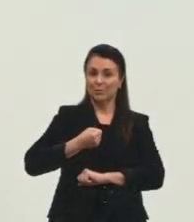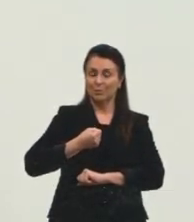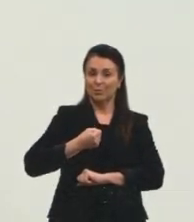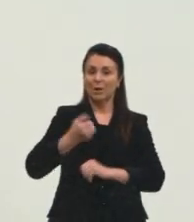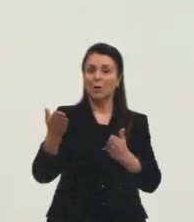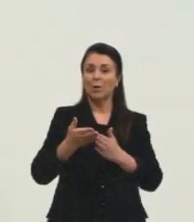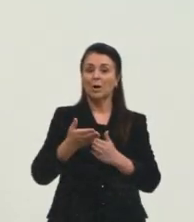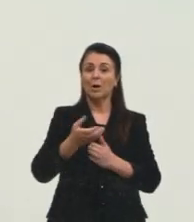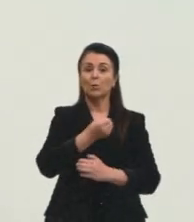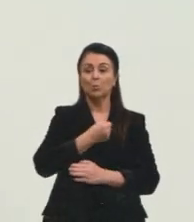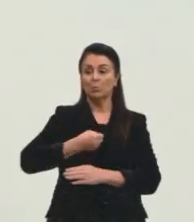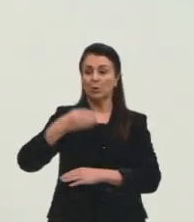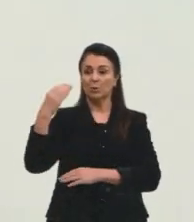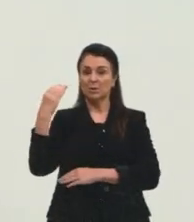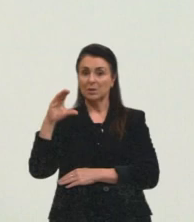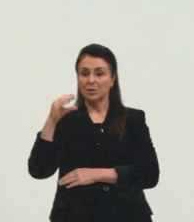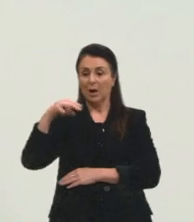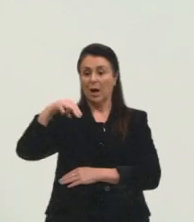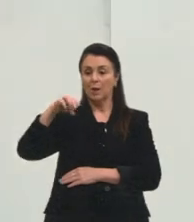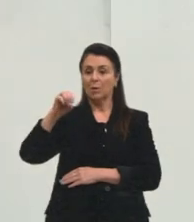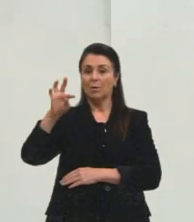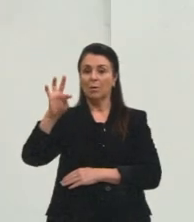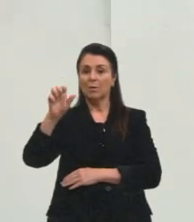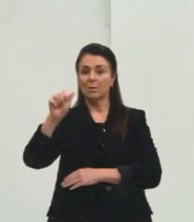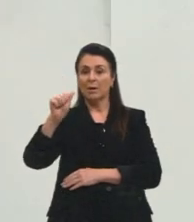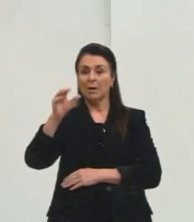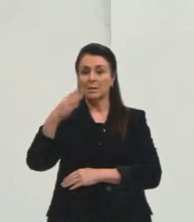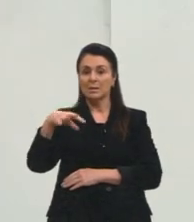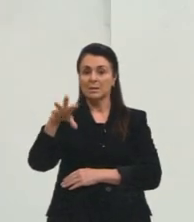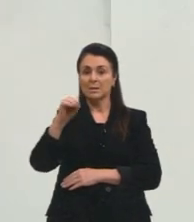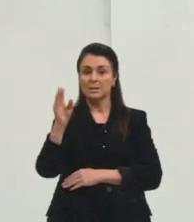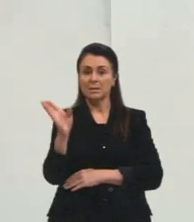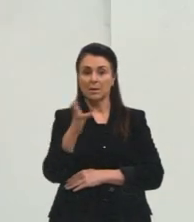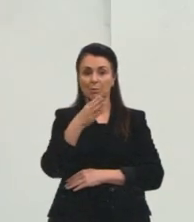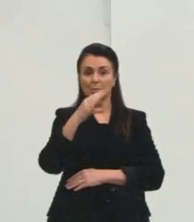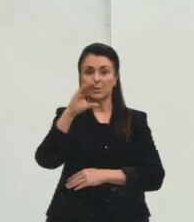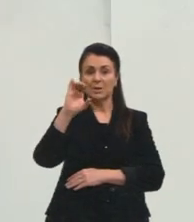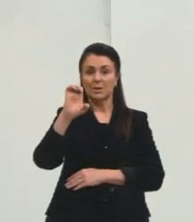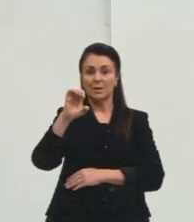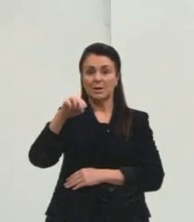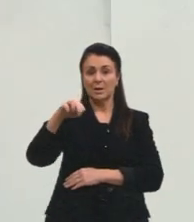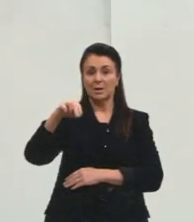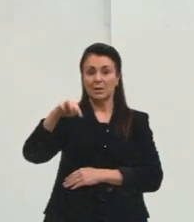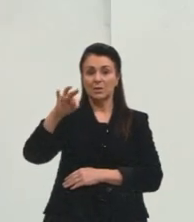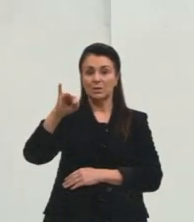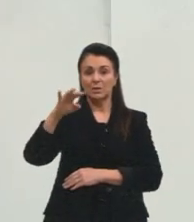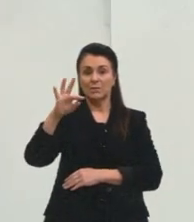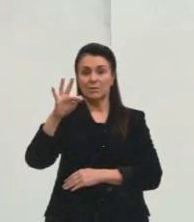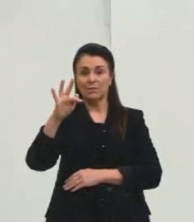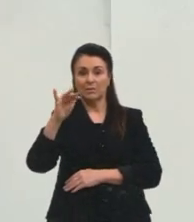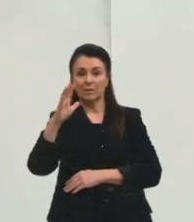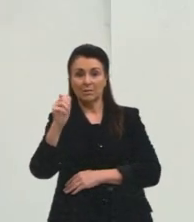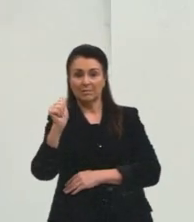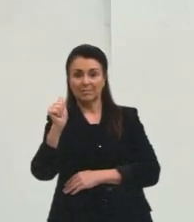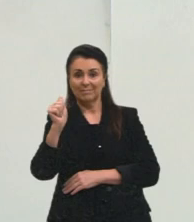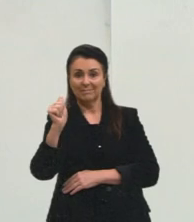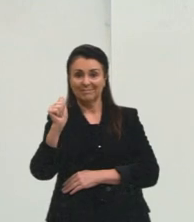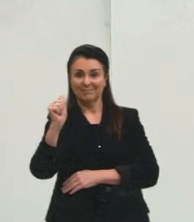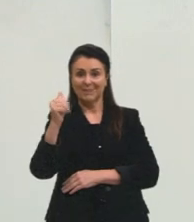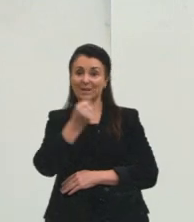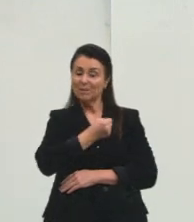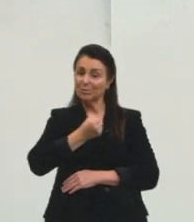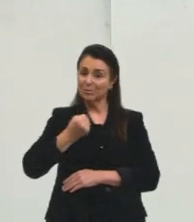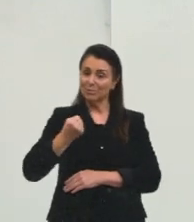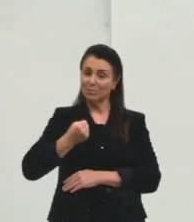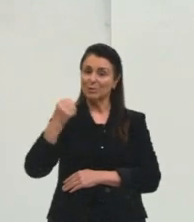notação científica tão importante é também fazer o processo inverso Tá mas conforme for passando as